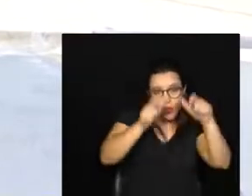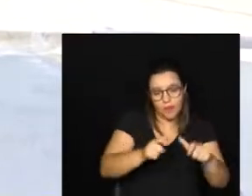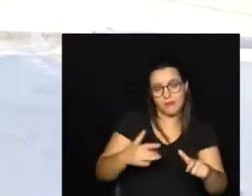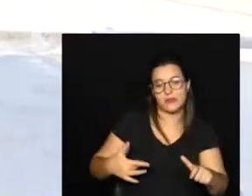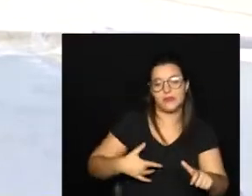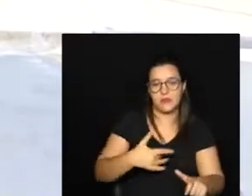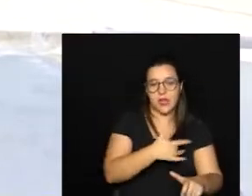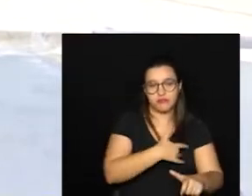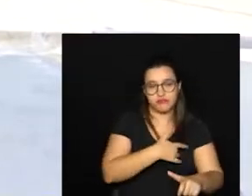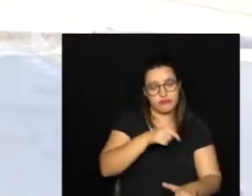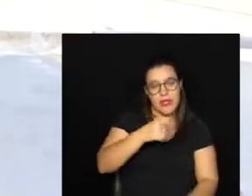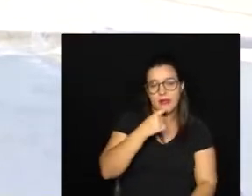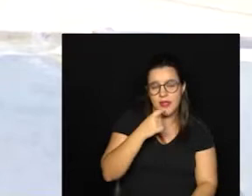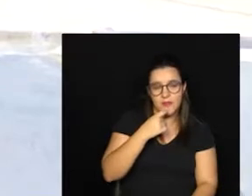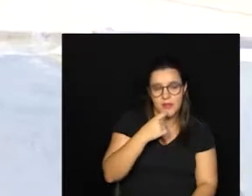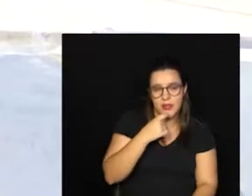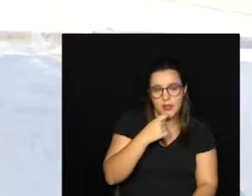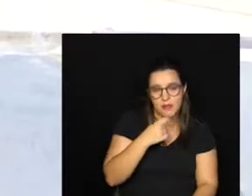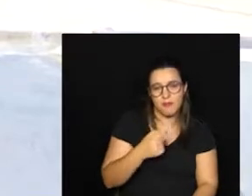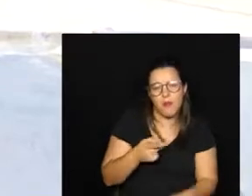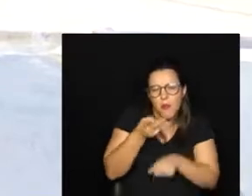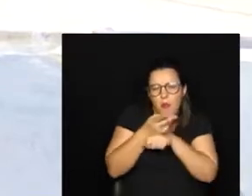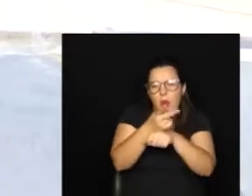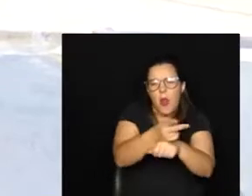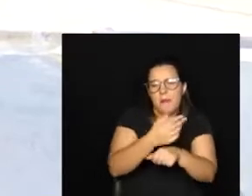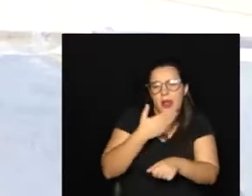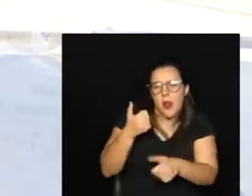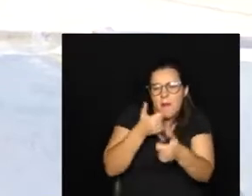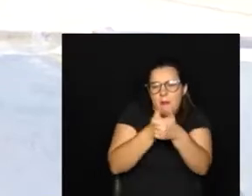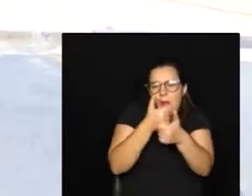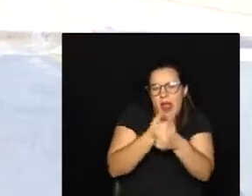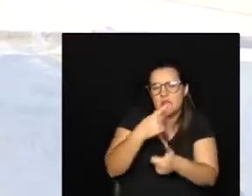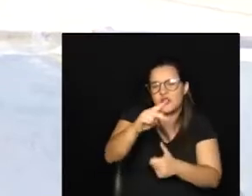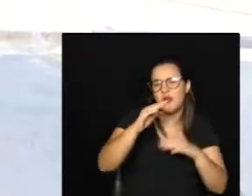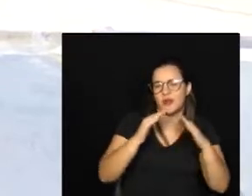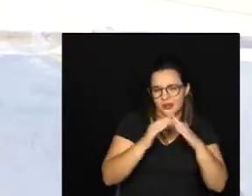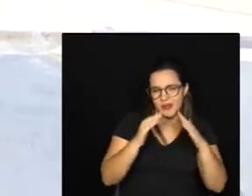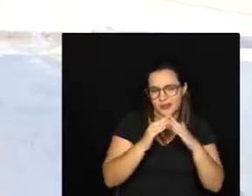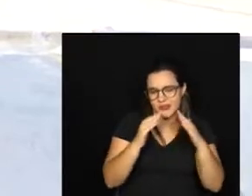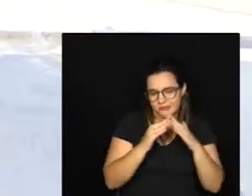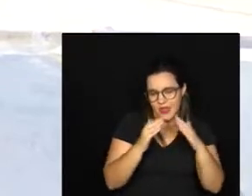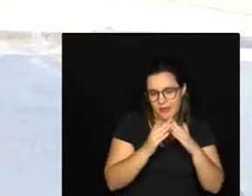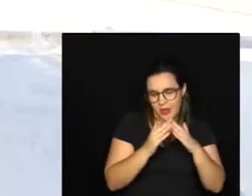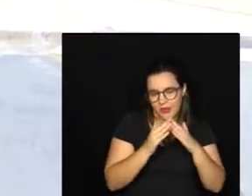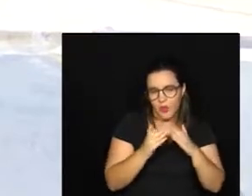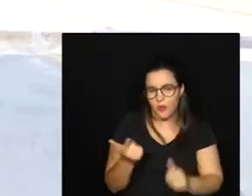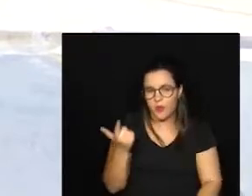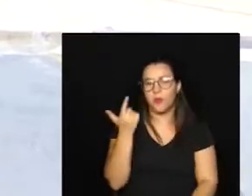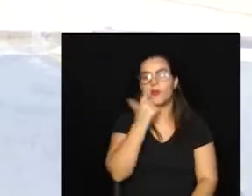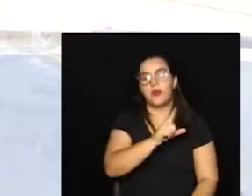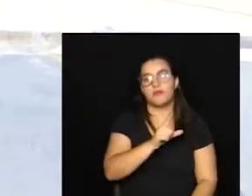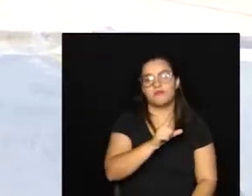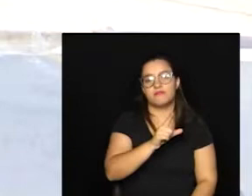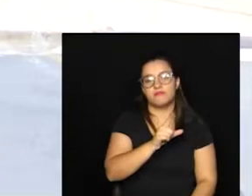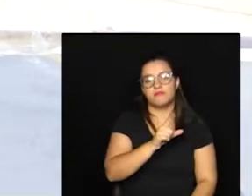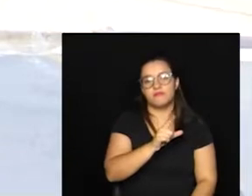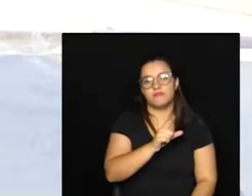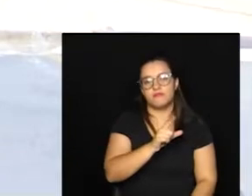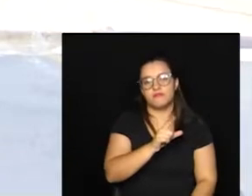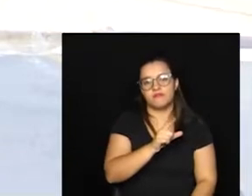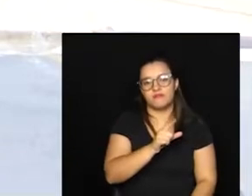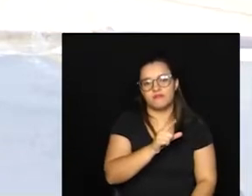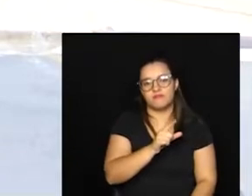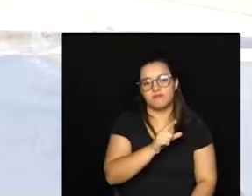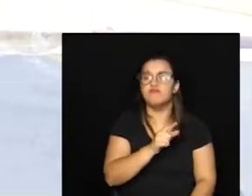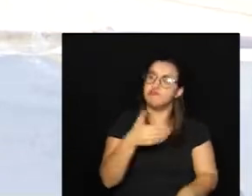saúde espalhados por Campinas. Procure o mais próximo de sua residência para poder fazer